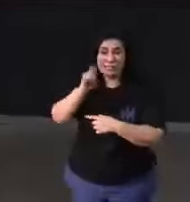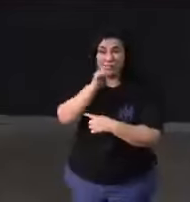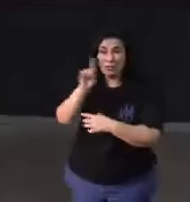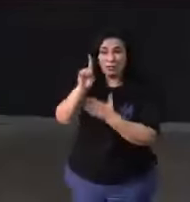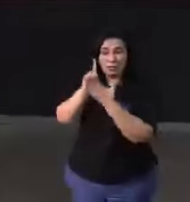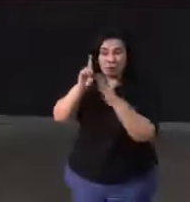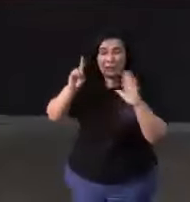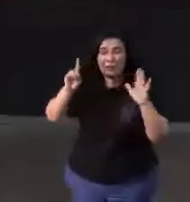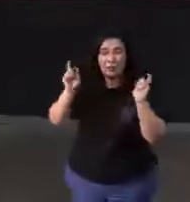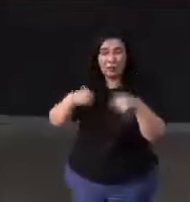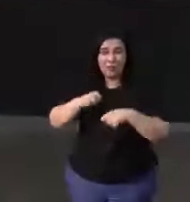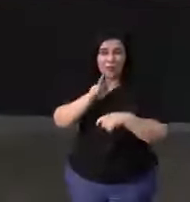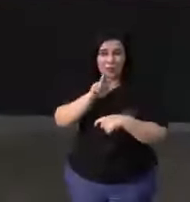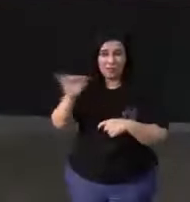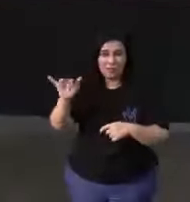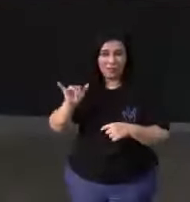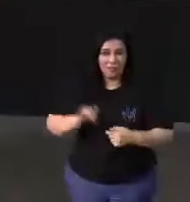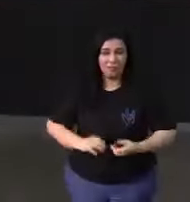cumprir.